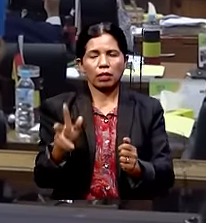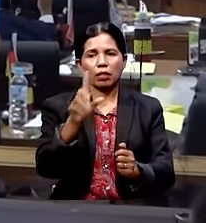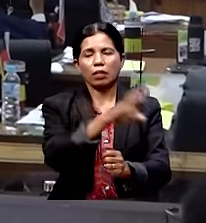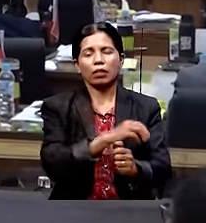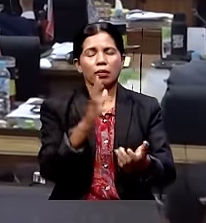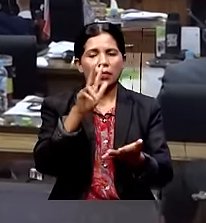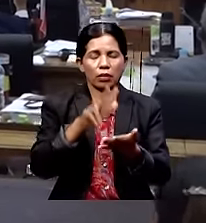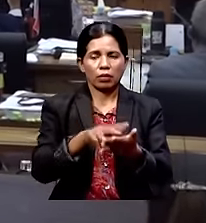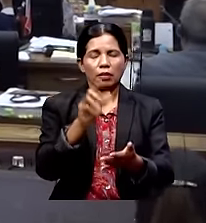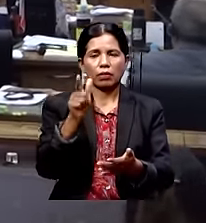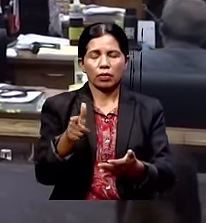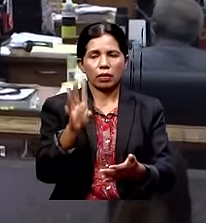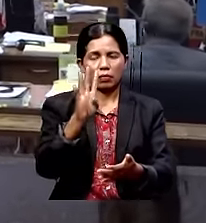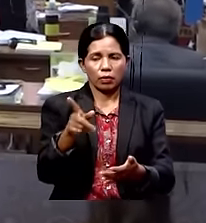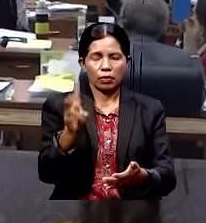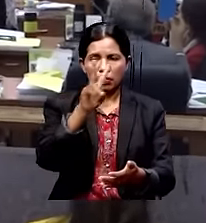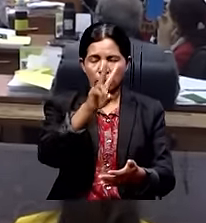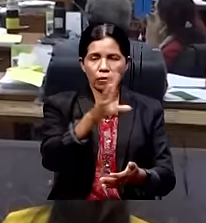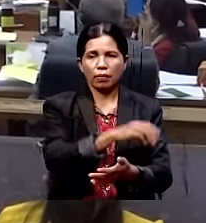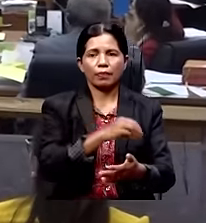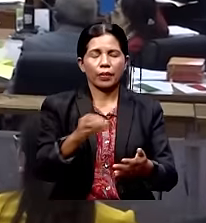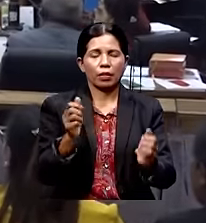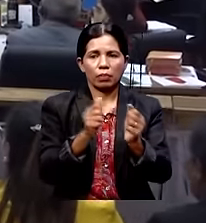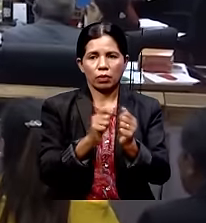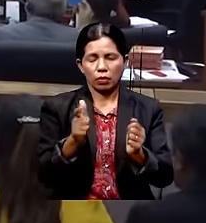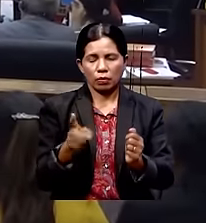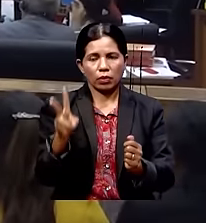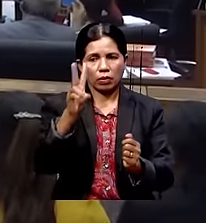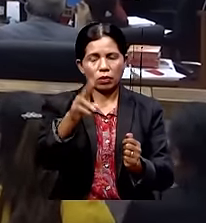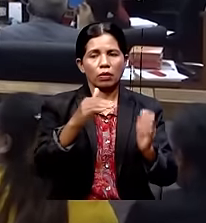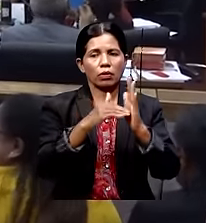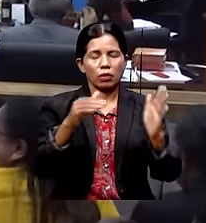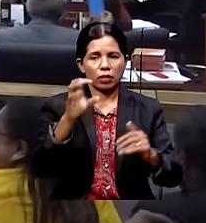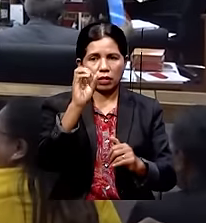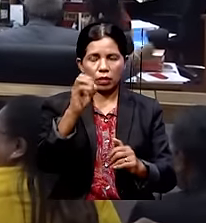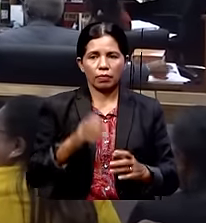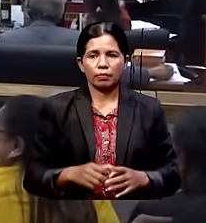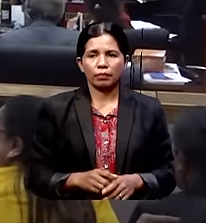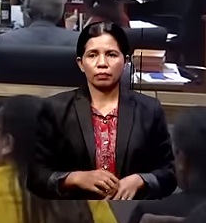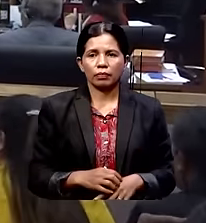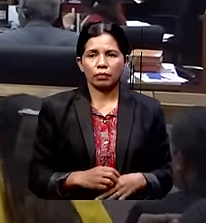o voto a favor do Nulo Recin Rua, abstenção do Nulo Recin Rua, no contra zero. Equipa Cobertura, Gemen.